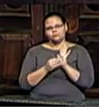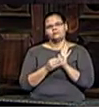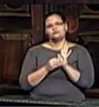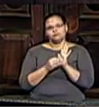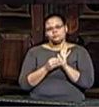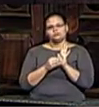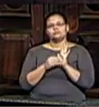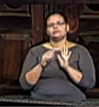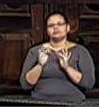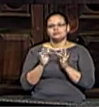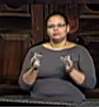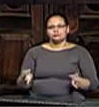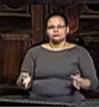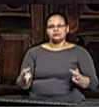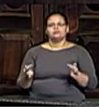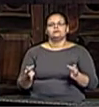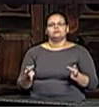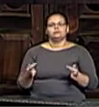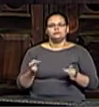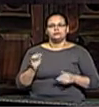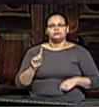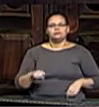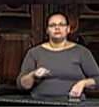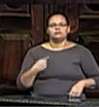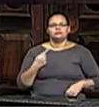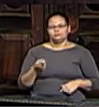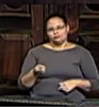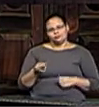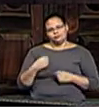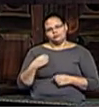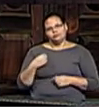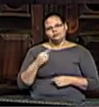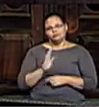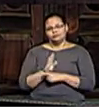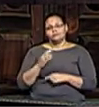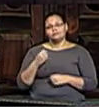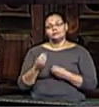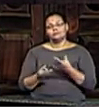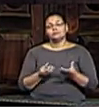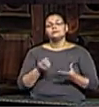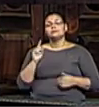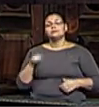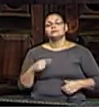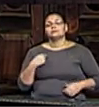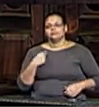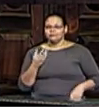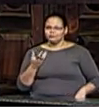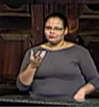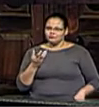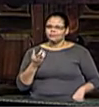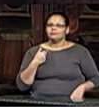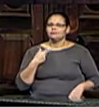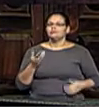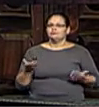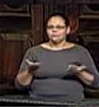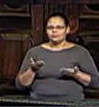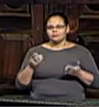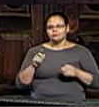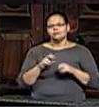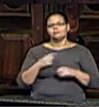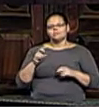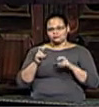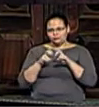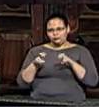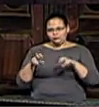muito singela, pretende dar uma contribuição. Mas a maior contribuição que eu pretendo dar nesse parlamento